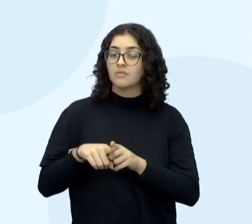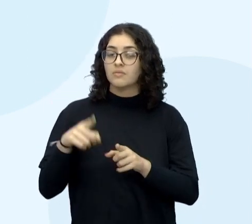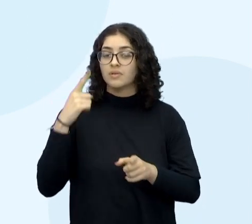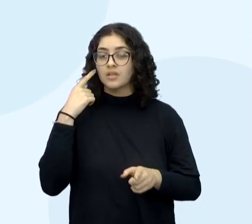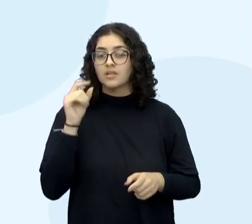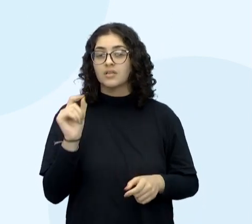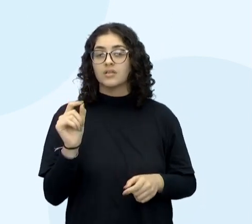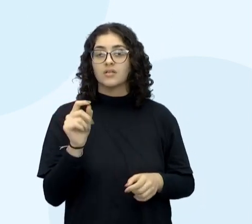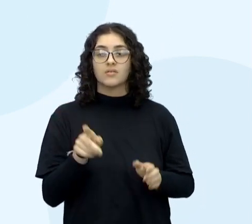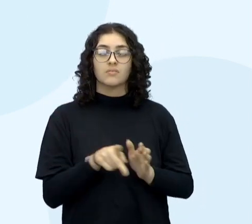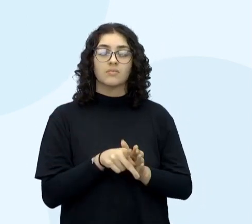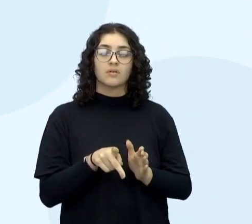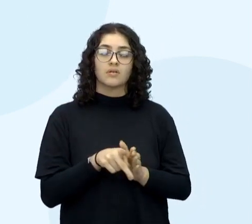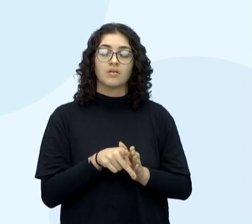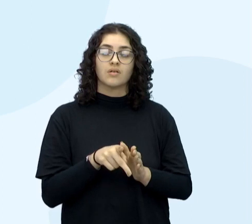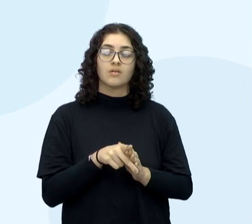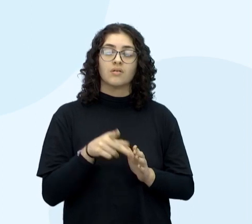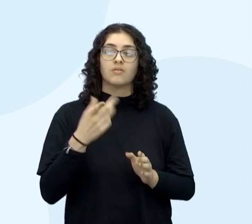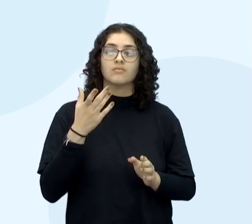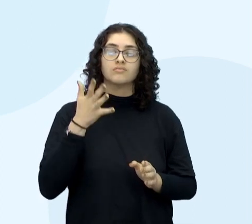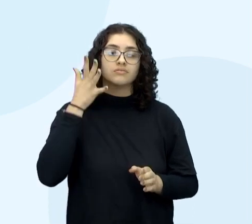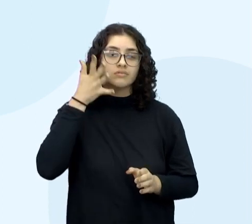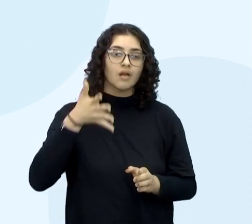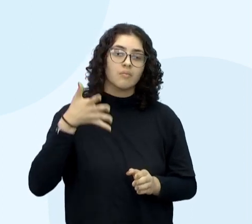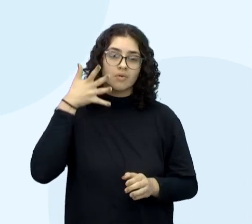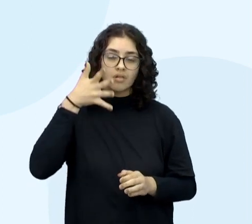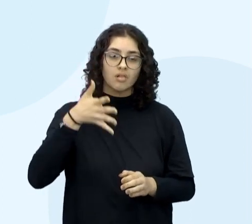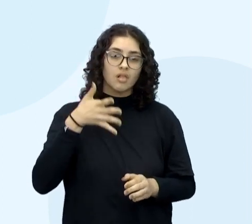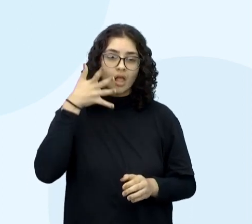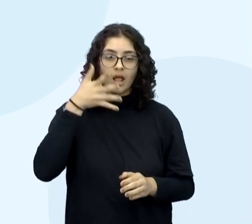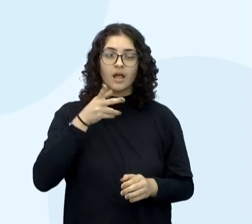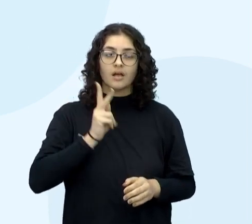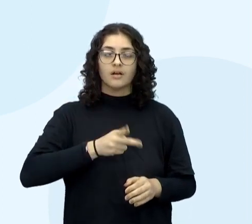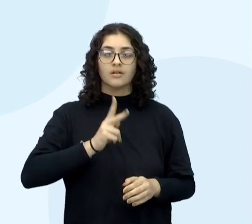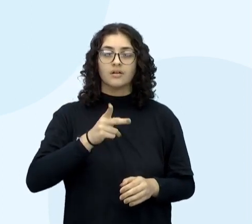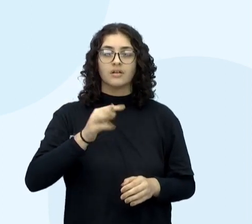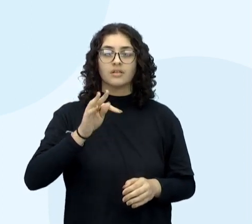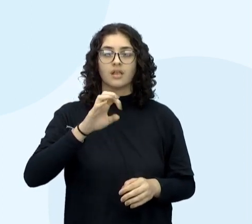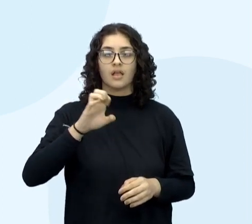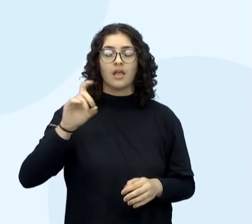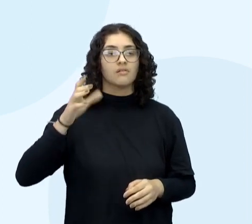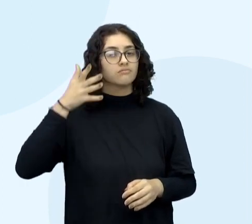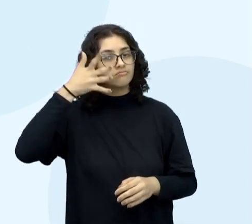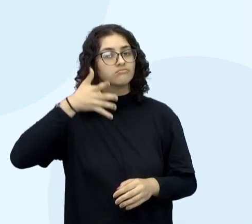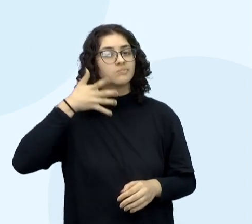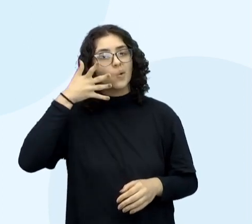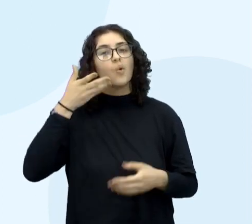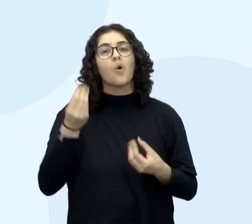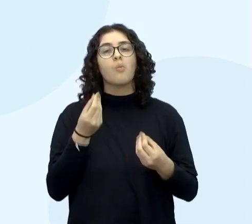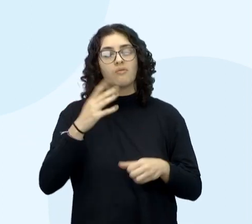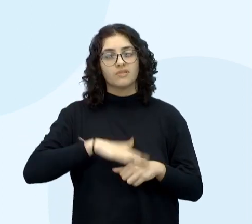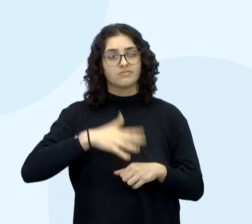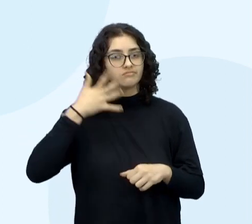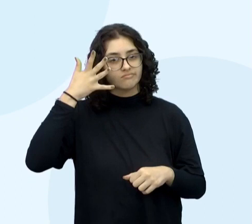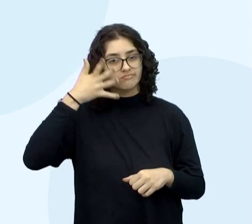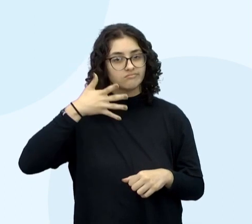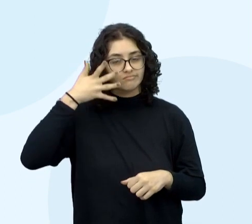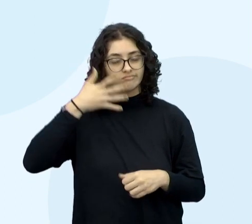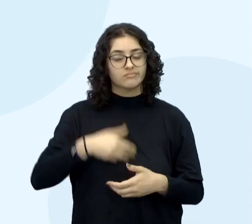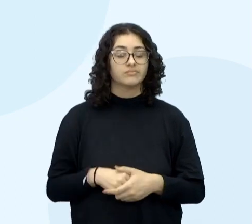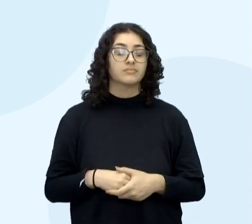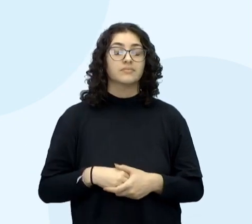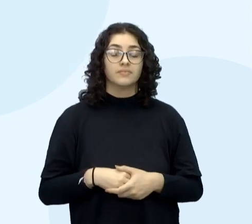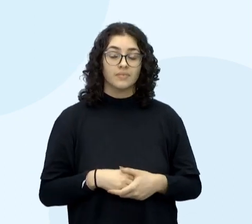seminário multimediático, aquele seminário que nós estamos falando o tempo todo, do TED. Como será o seu TED? E para ajudar